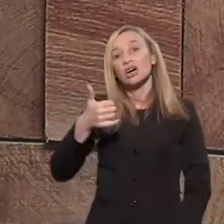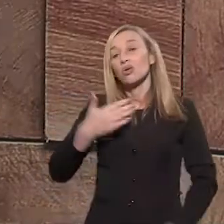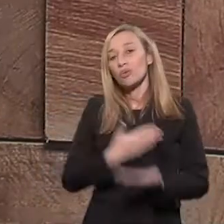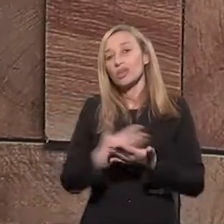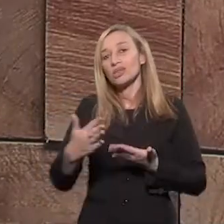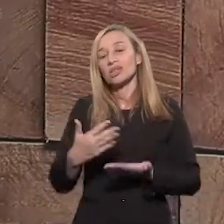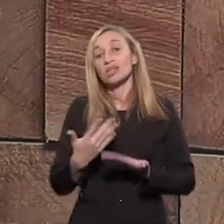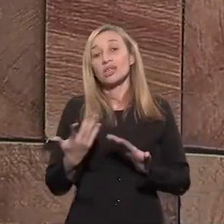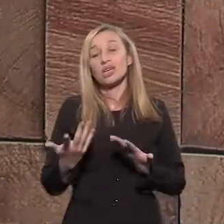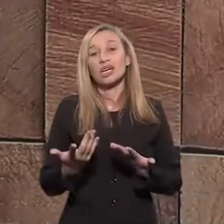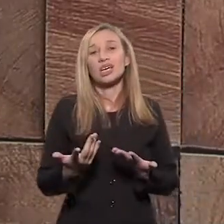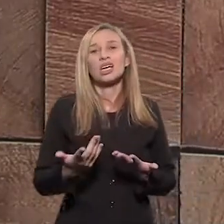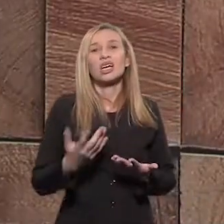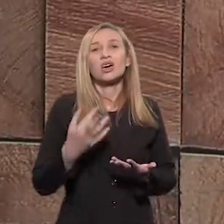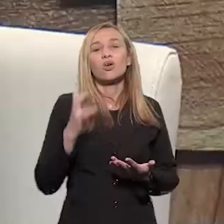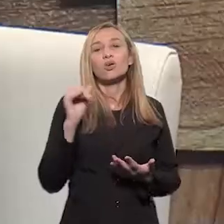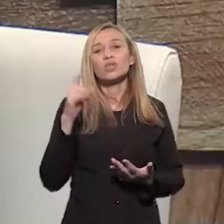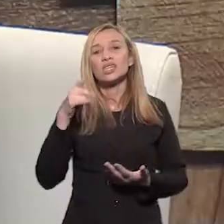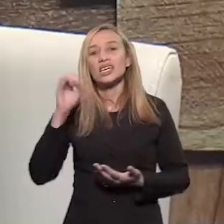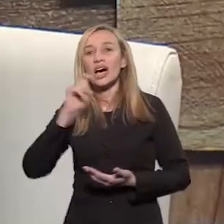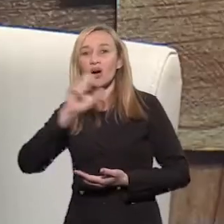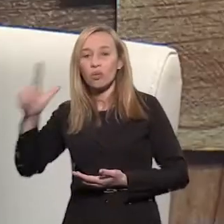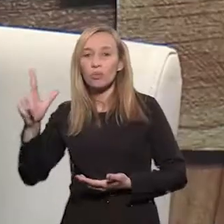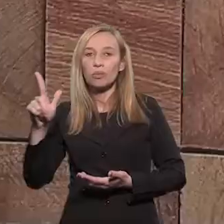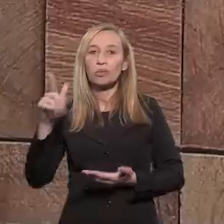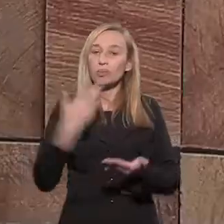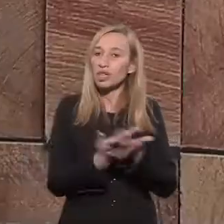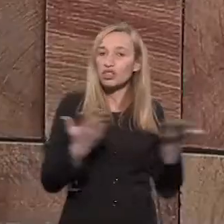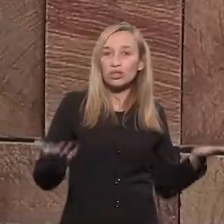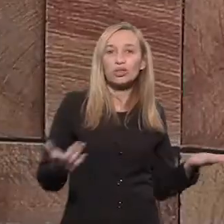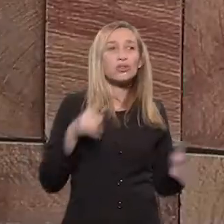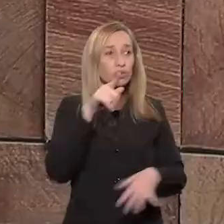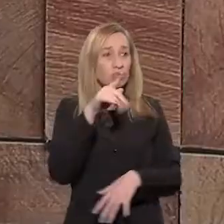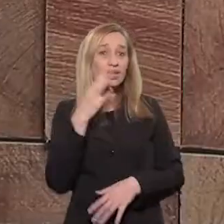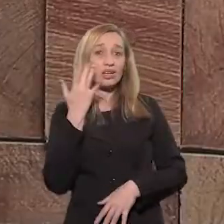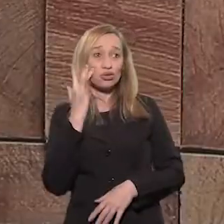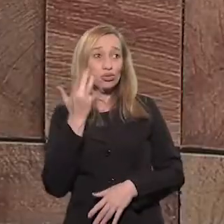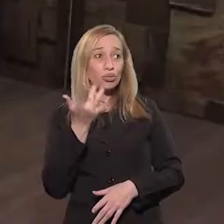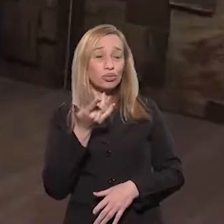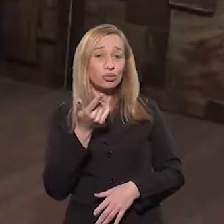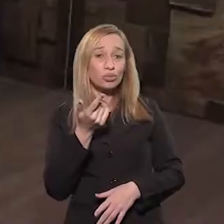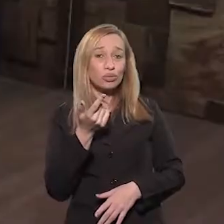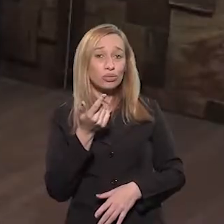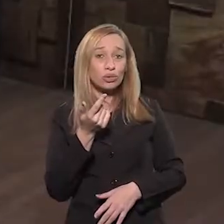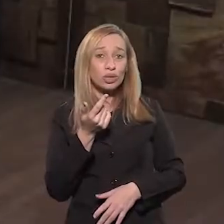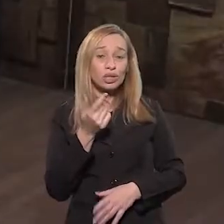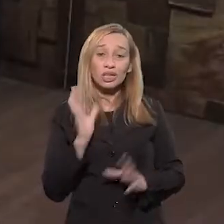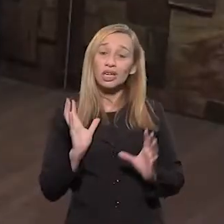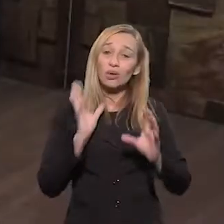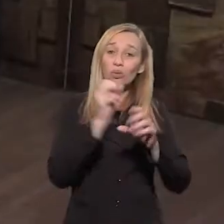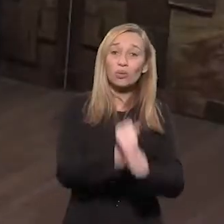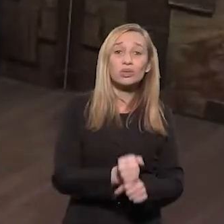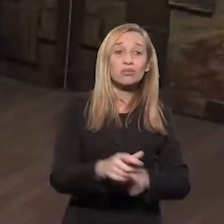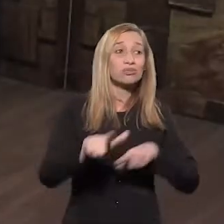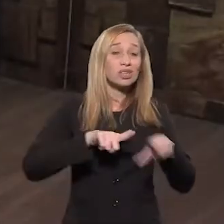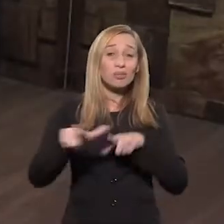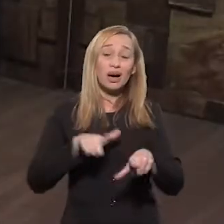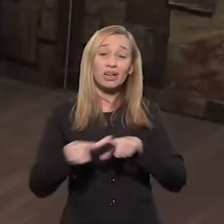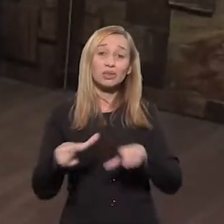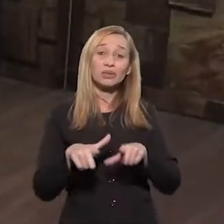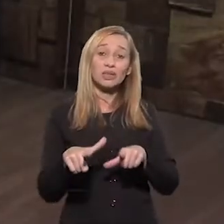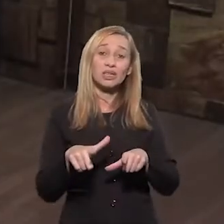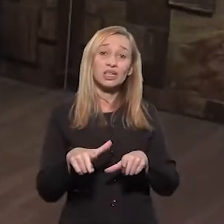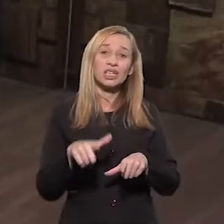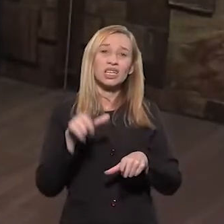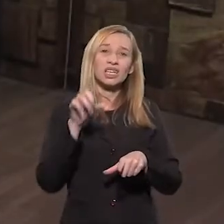Fui fazendo assim aos poucos. E que música é essa? Chama Roseral Perdido. E você achou que a conclusão desse